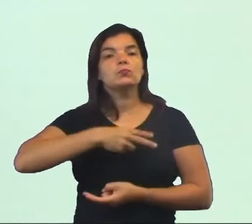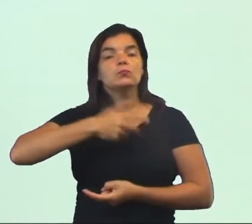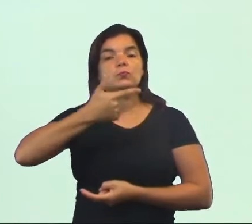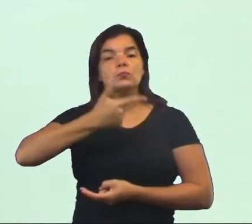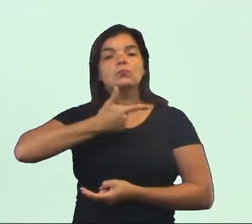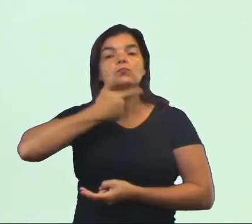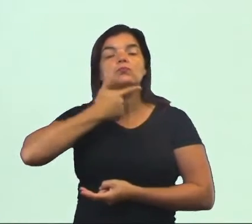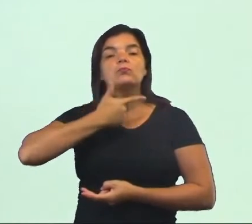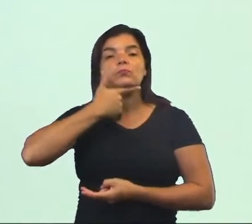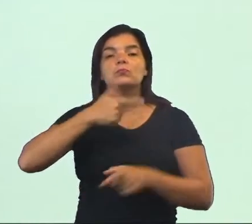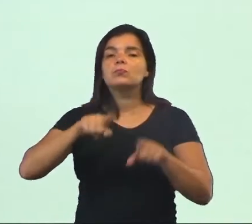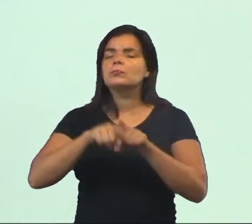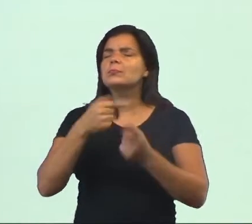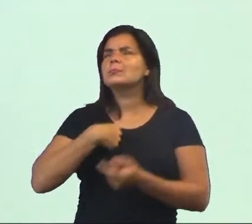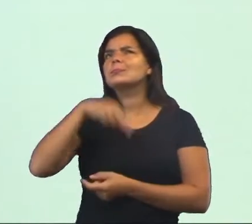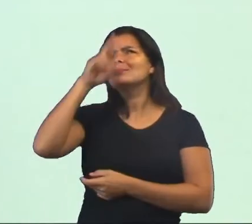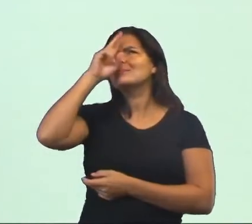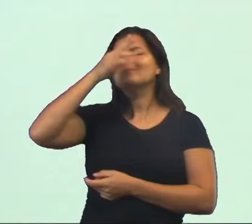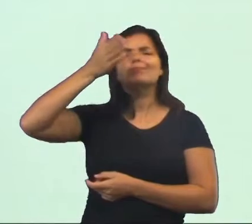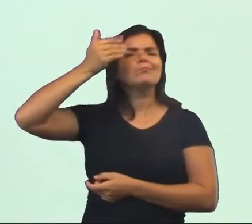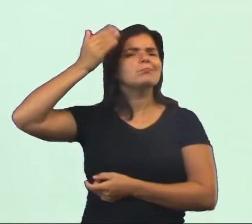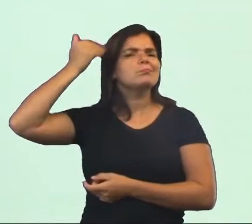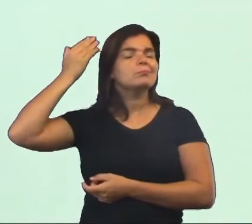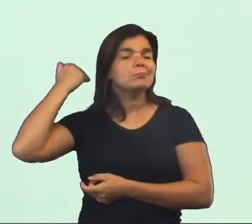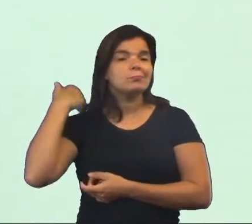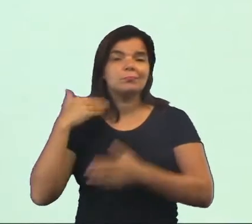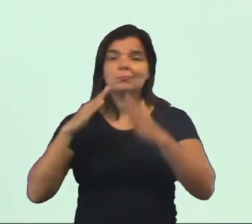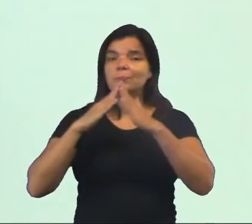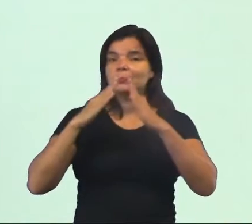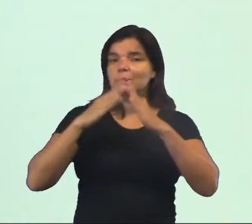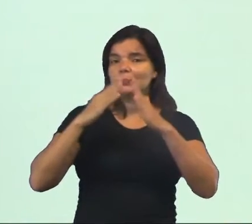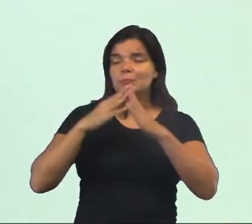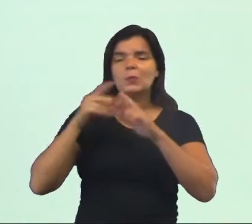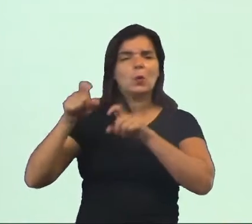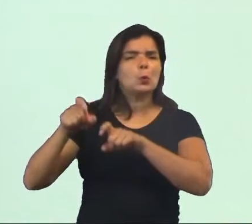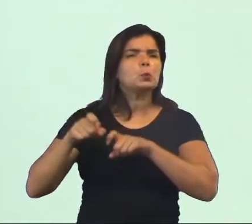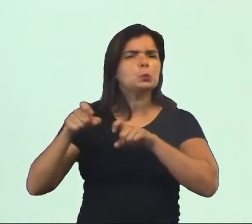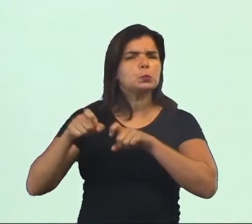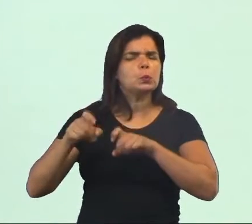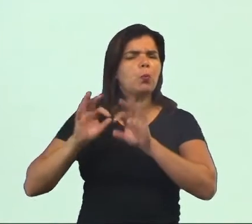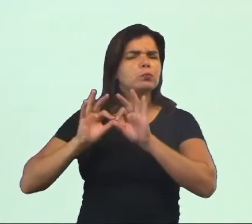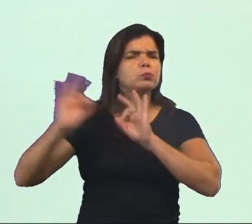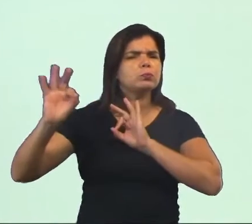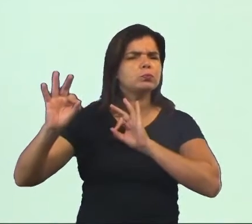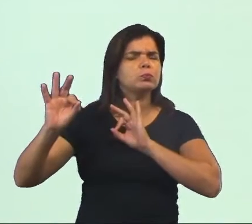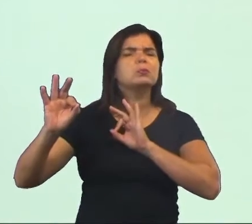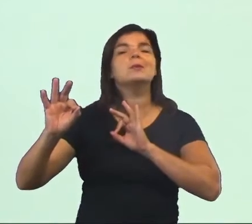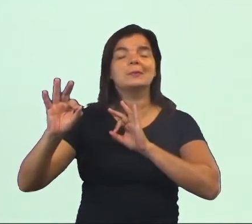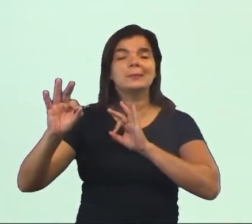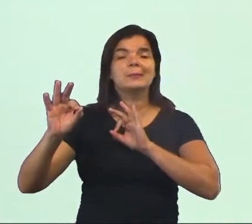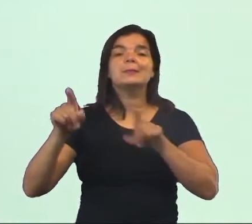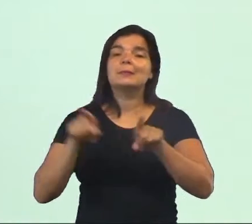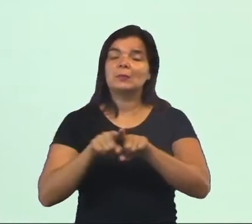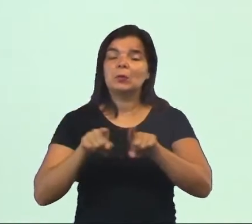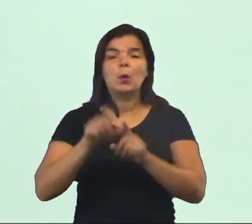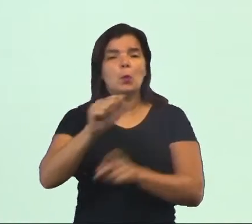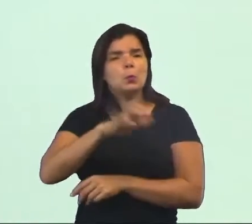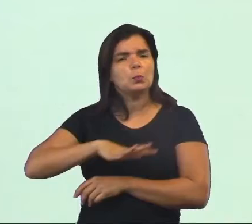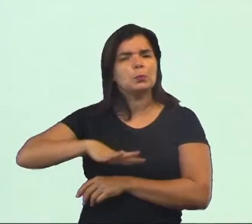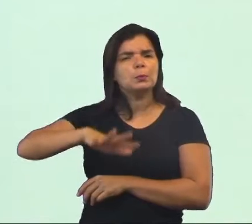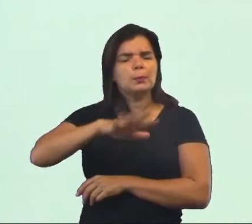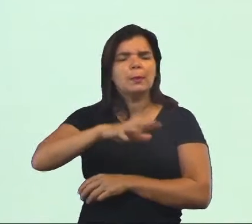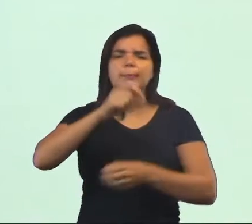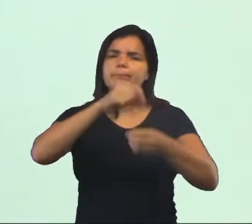falando: como eu me lembro da época em que eu morava lá no Seringal, como eu me lembro na época que eu morava no campo, que